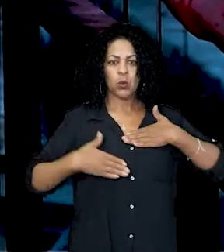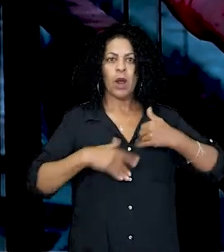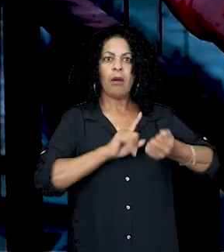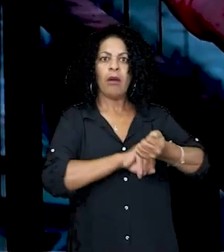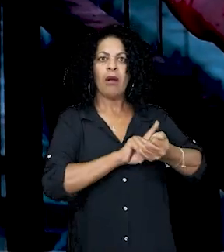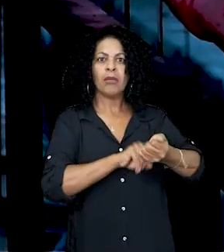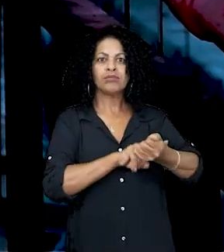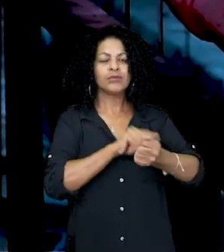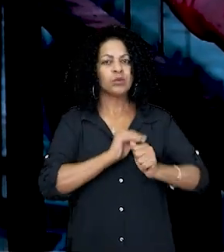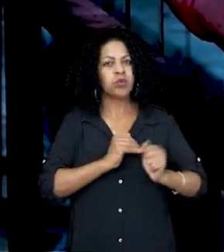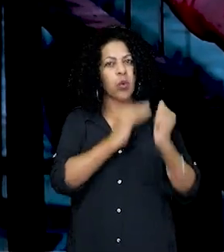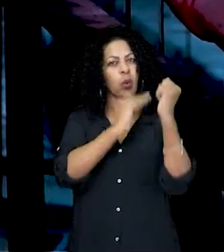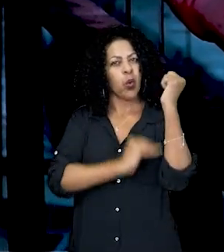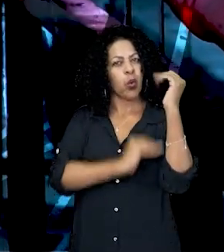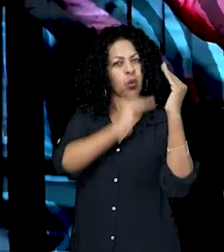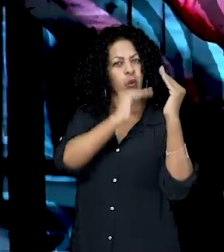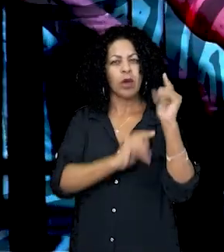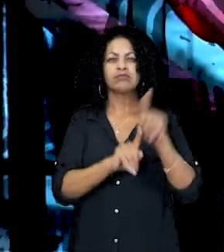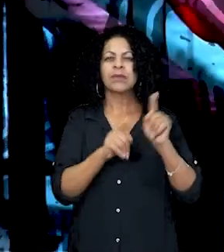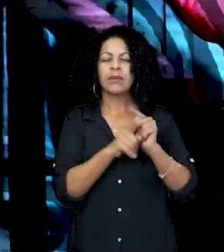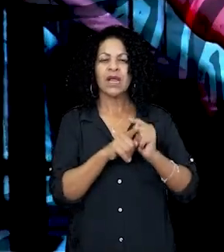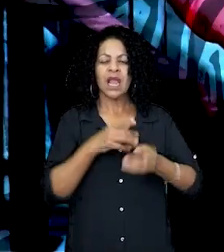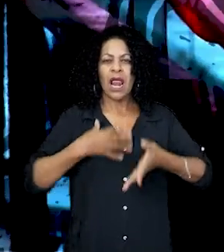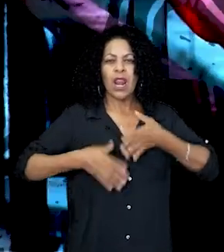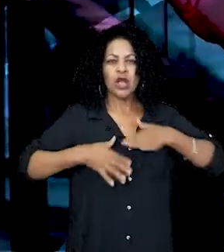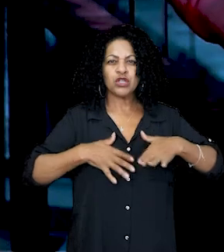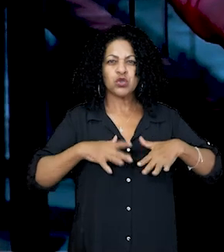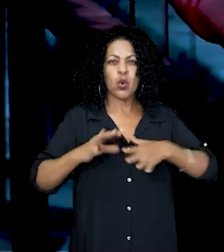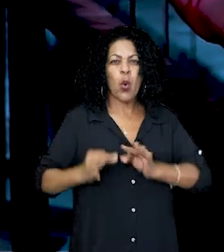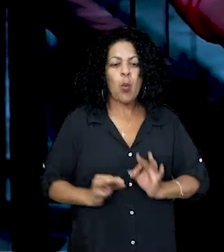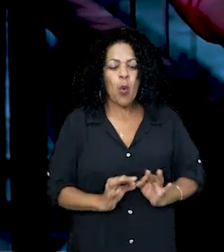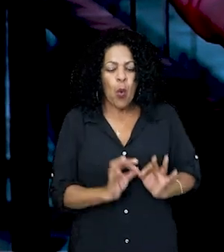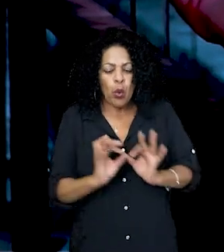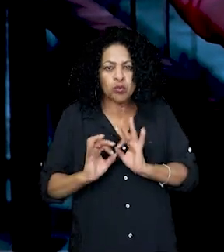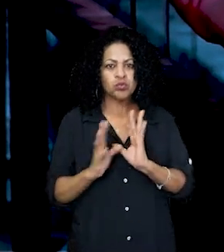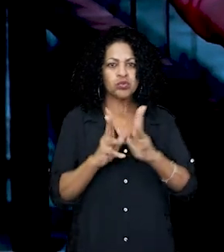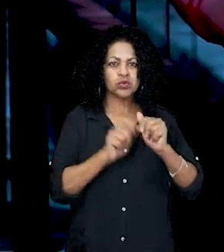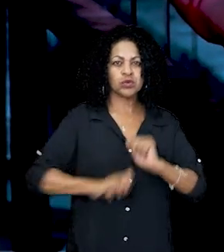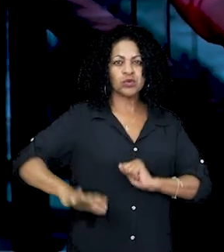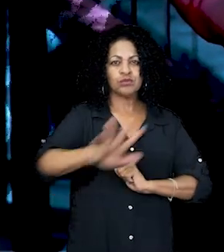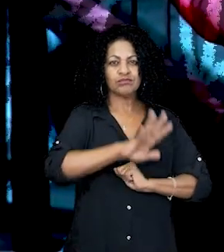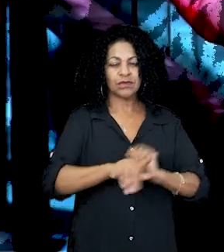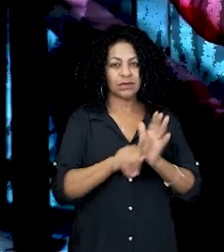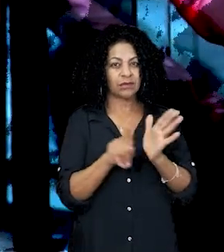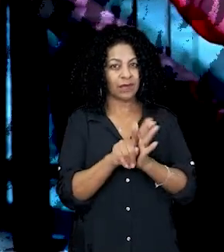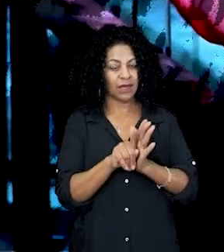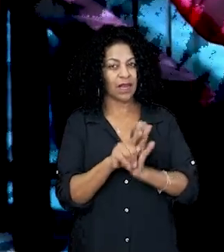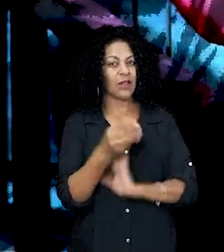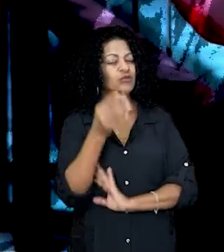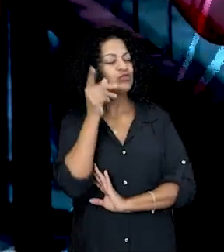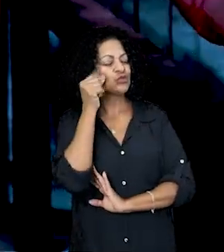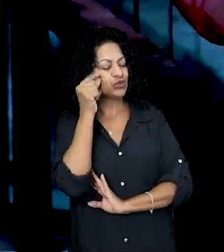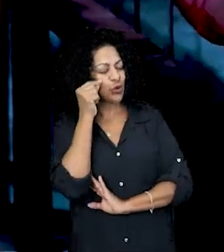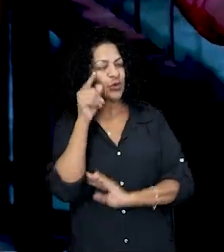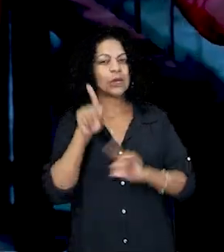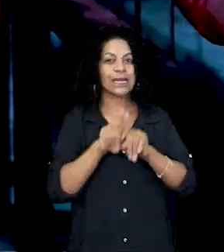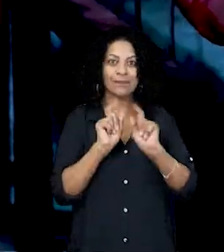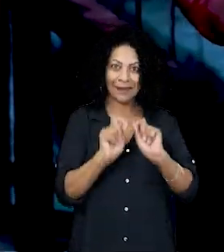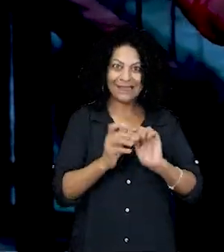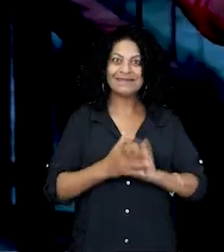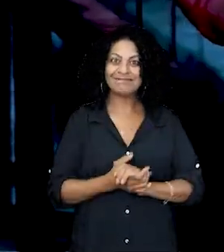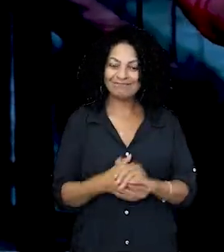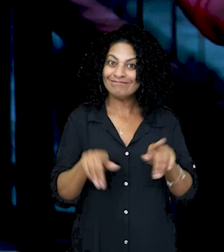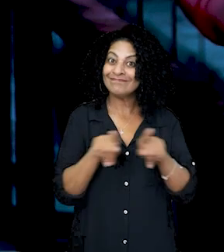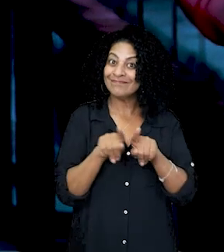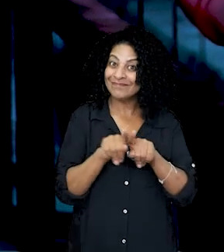da nossa temperatura, do nosso metabolismo, dos nossos hormônios em geral, até os períodos de sono e vigília. Por